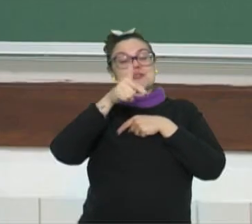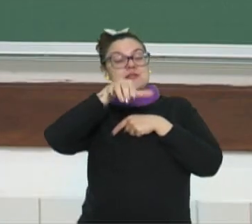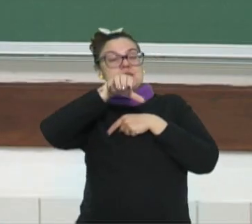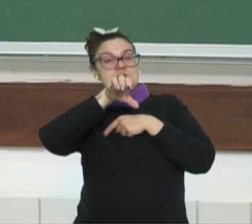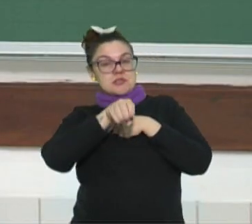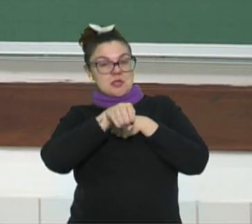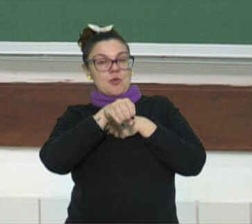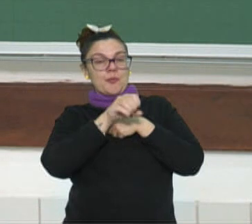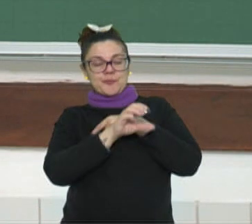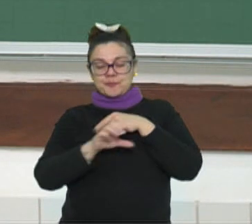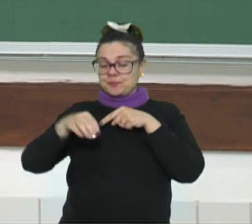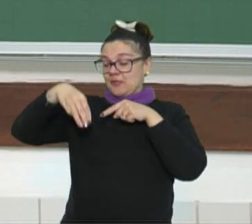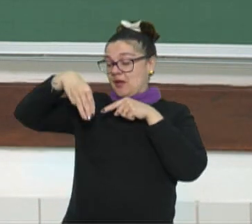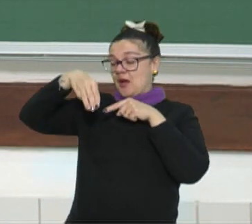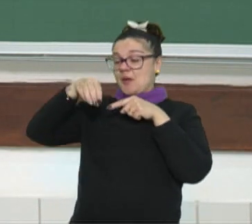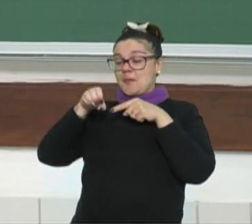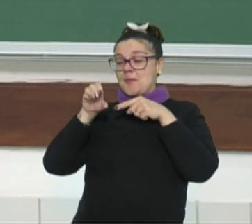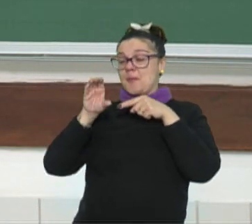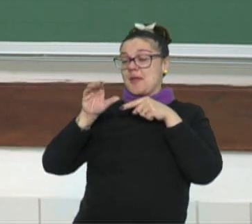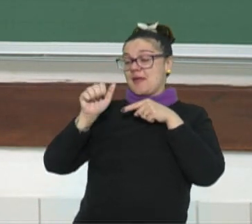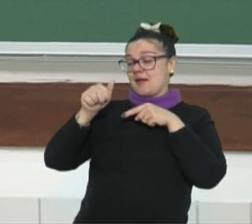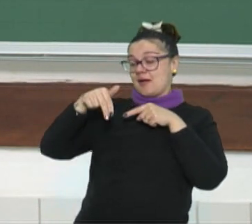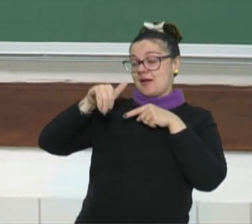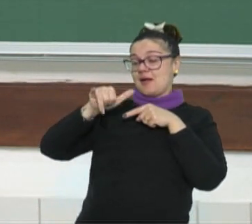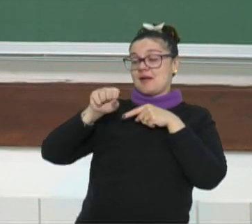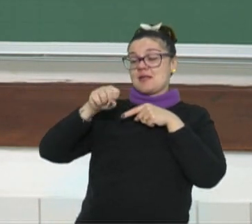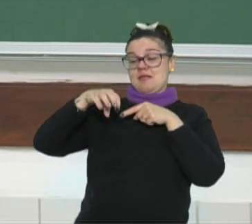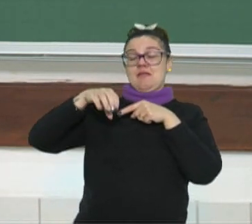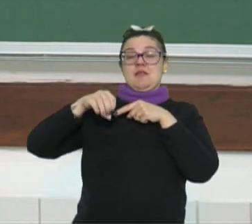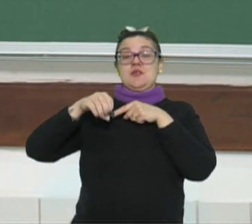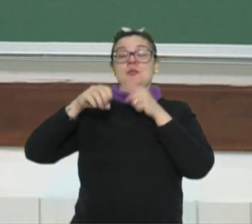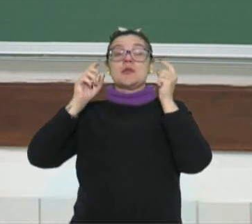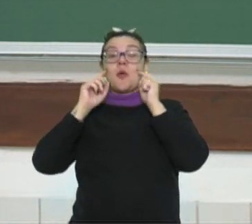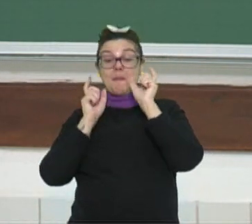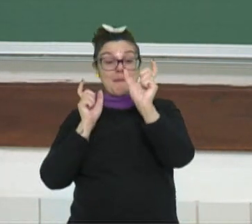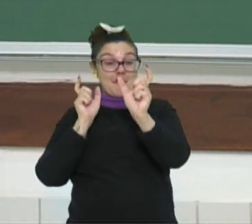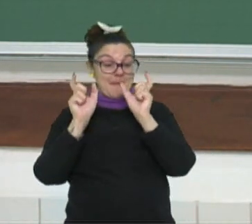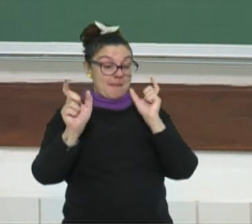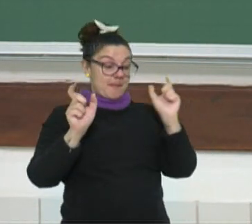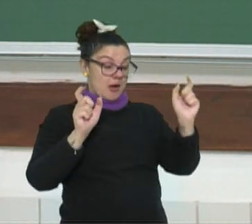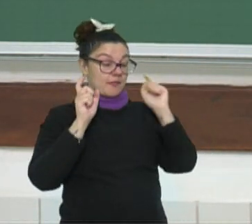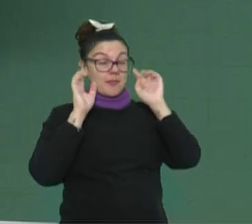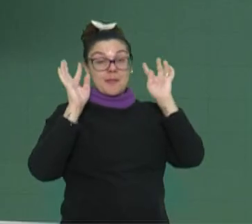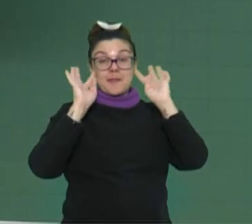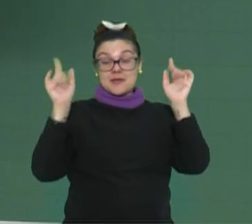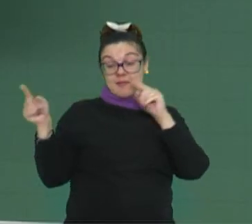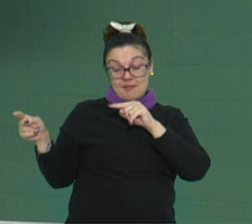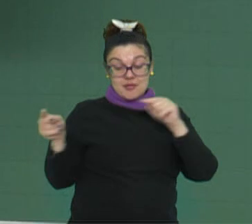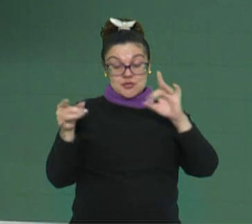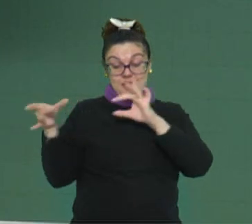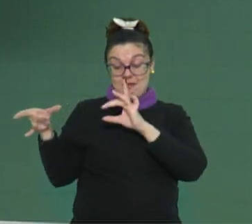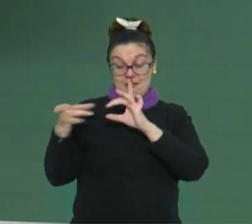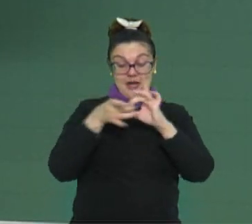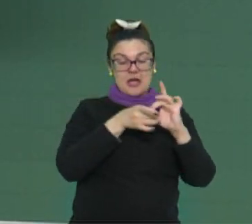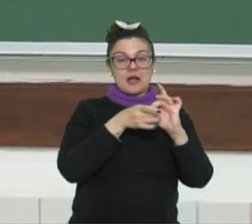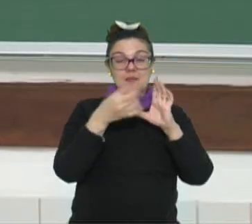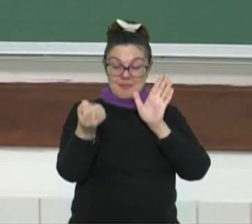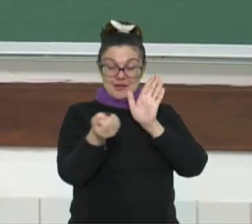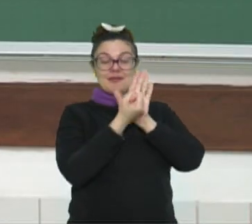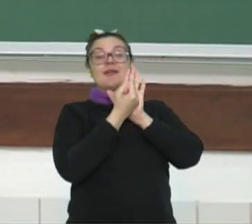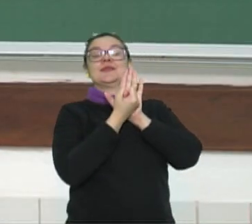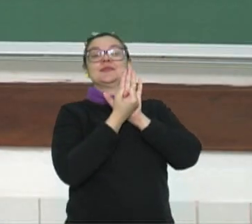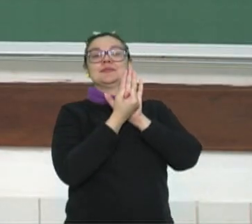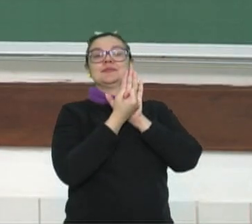São palavras que vão te ajudar a pensar qual é a resposta correta, que deve estar relacionada a isso,